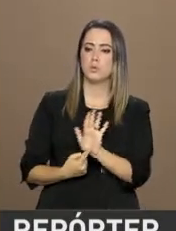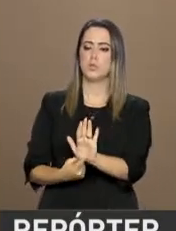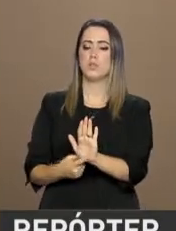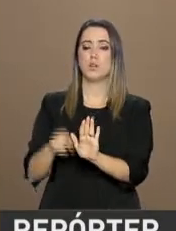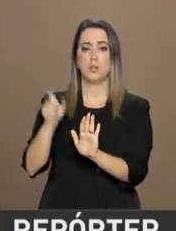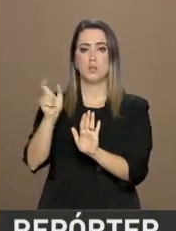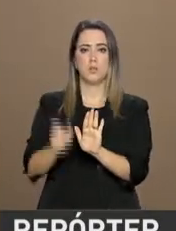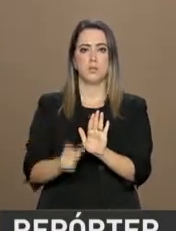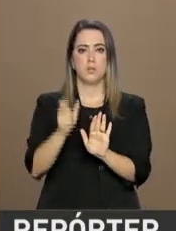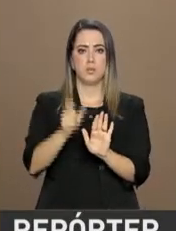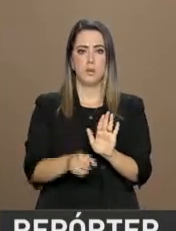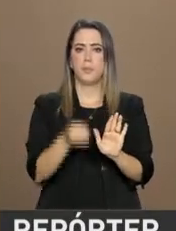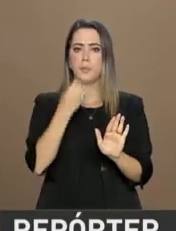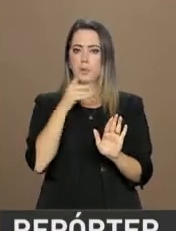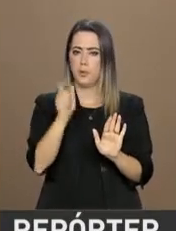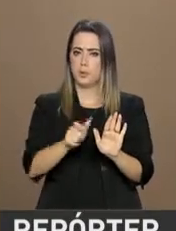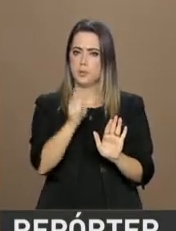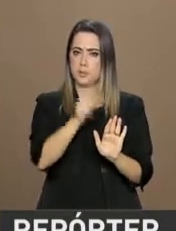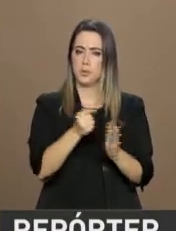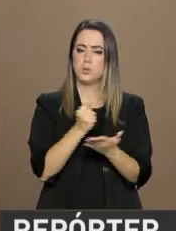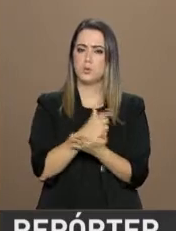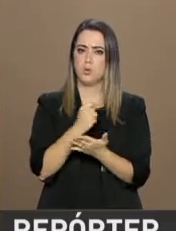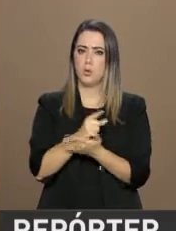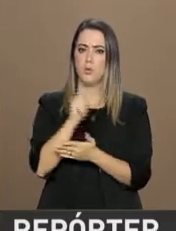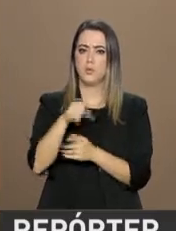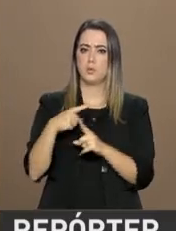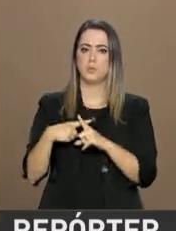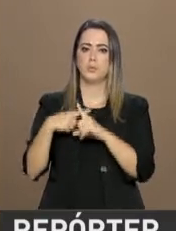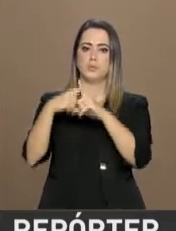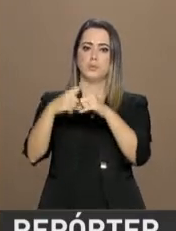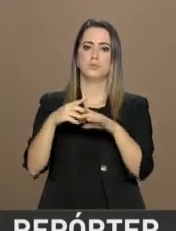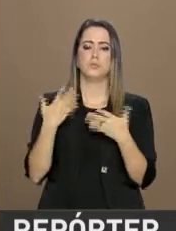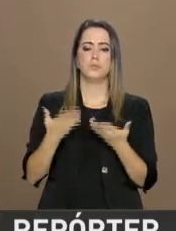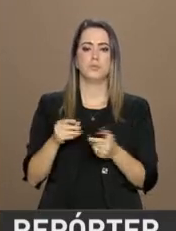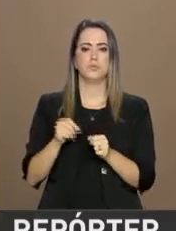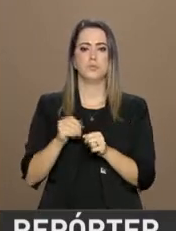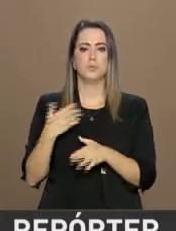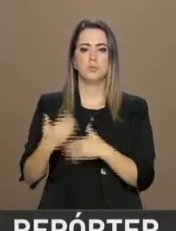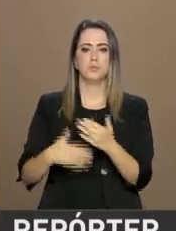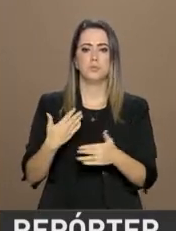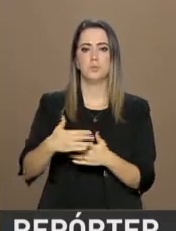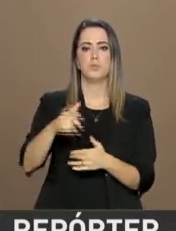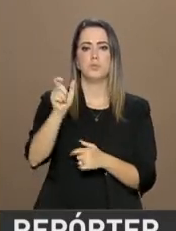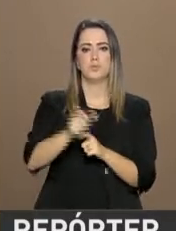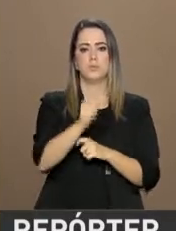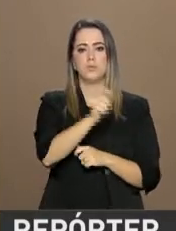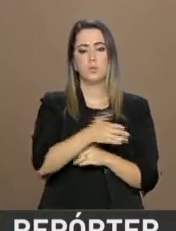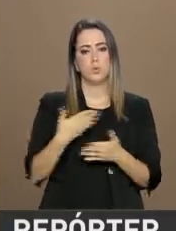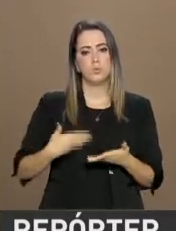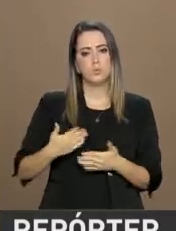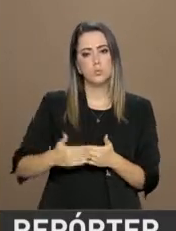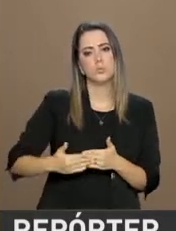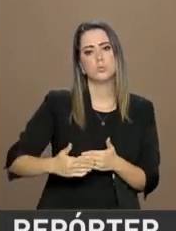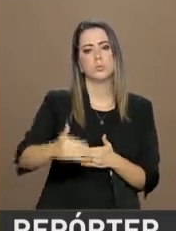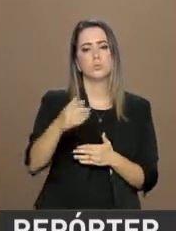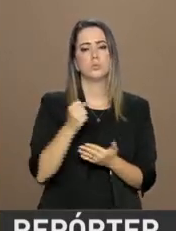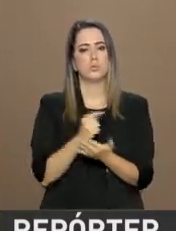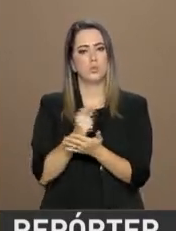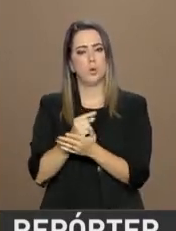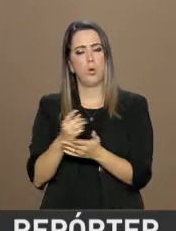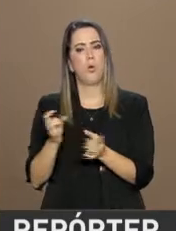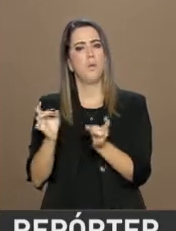que tratar bem os consumidores é bom é positivo e que faz com que ele continue aí nesse mercado de consumo